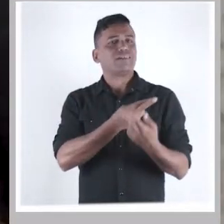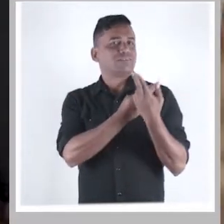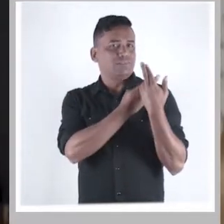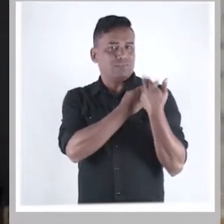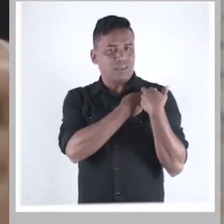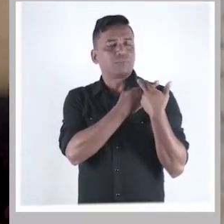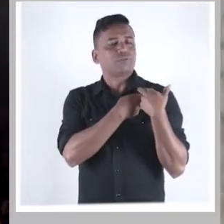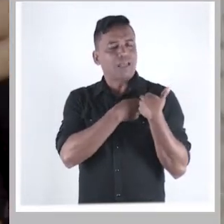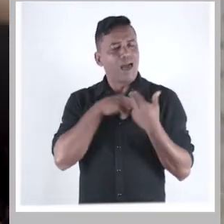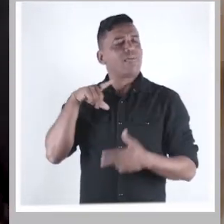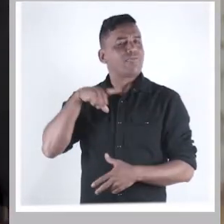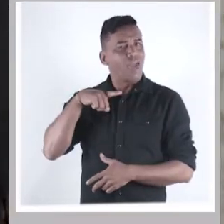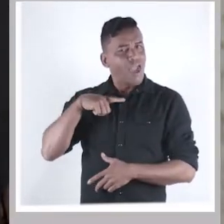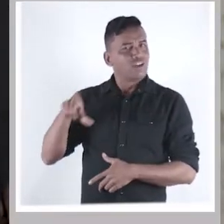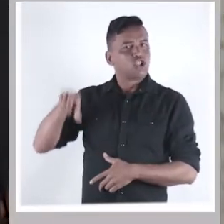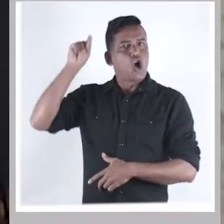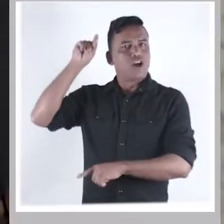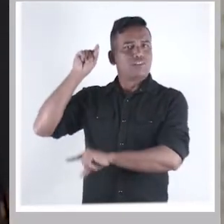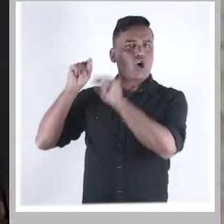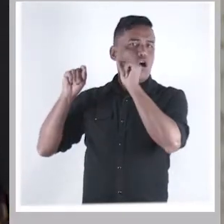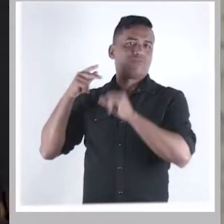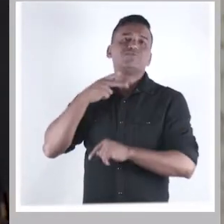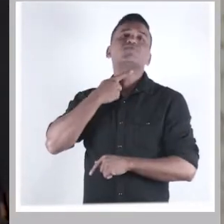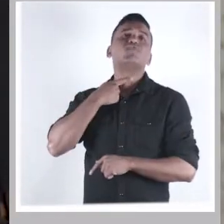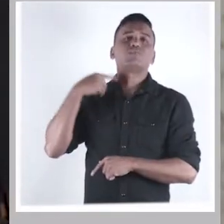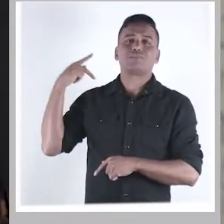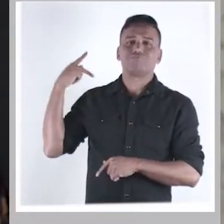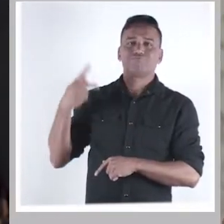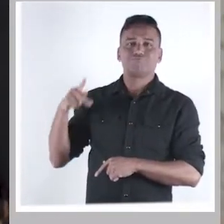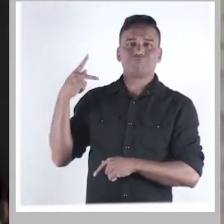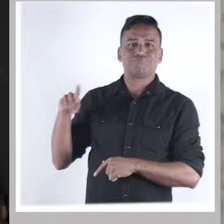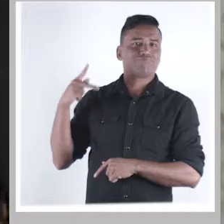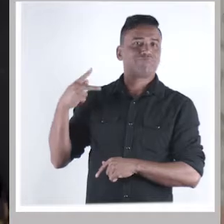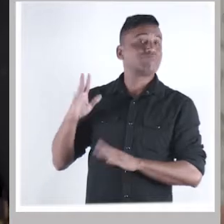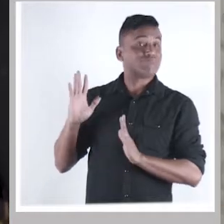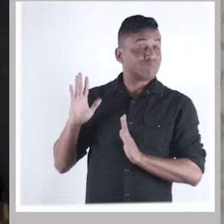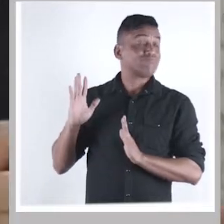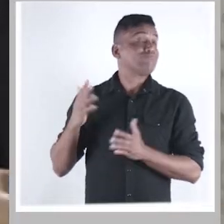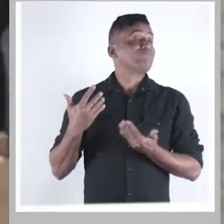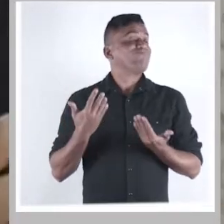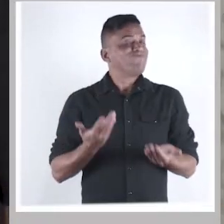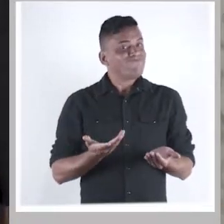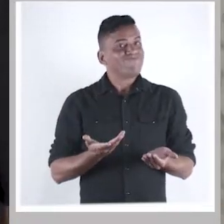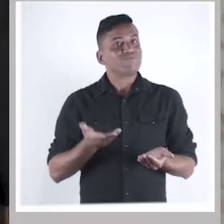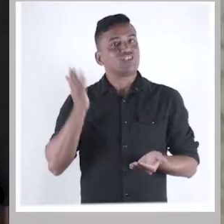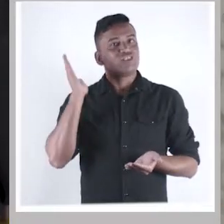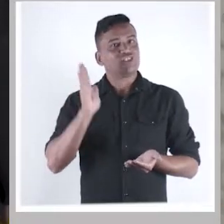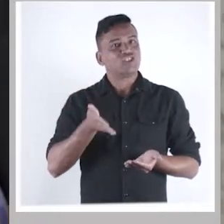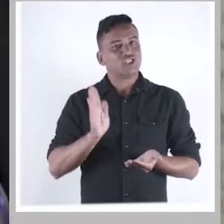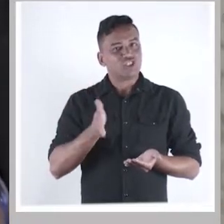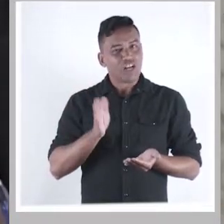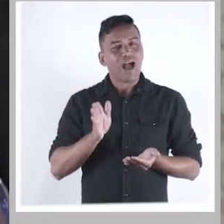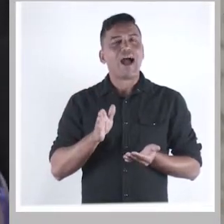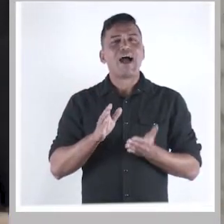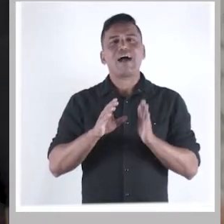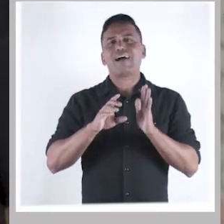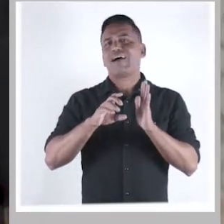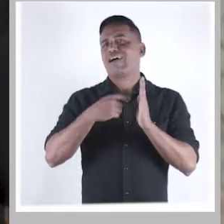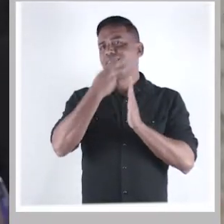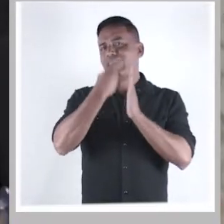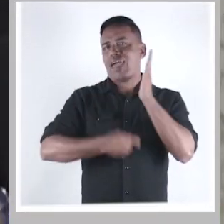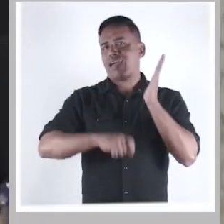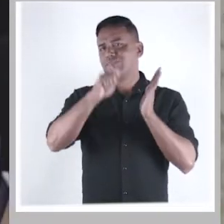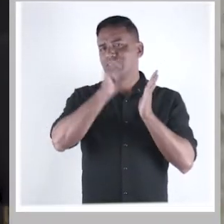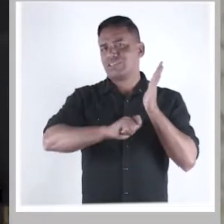consciente e capaz de responder pelas escolhas que ele faz, né? E aí isso vai ser...